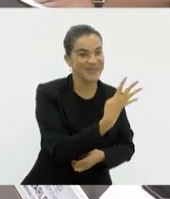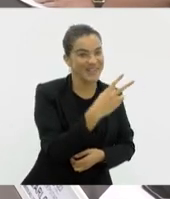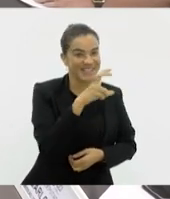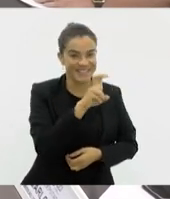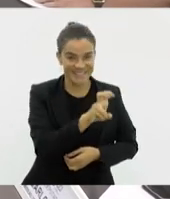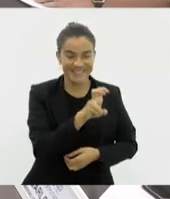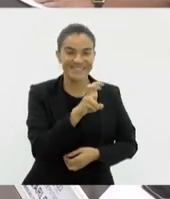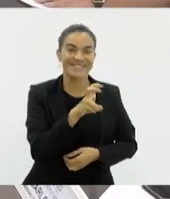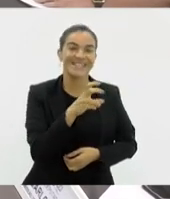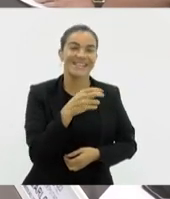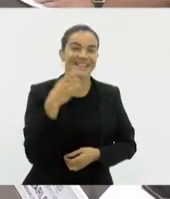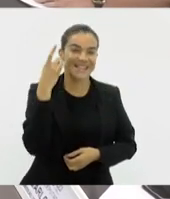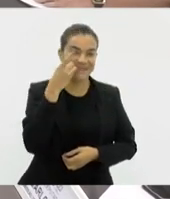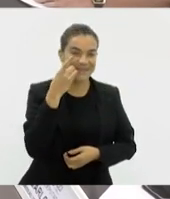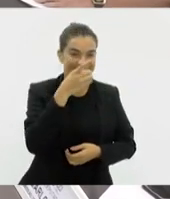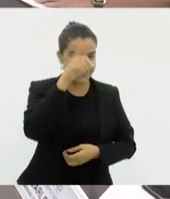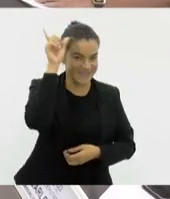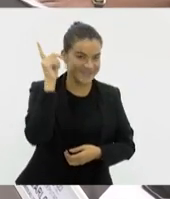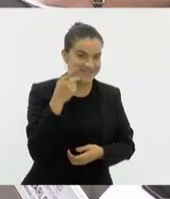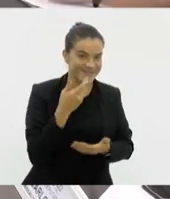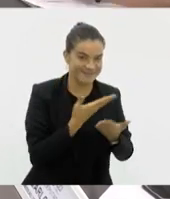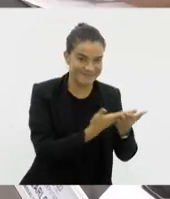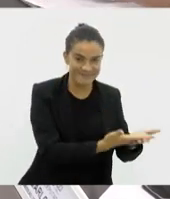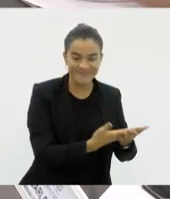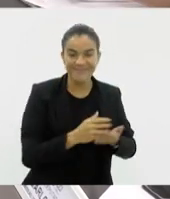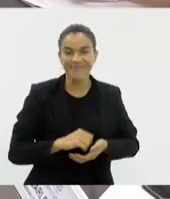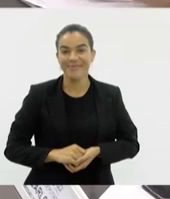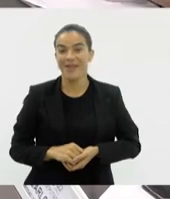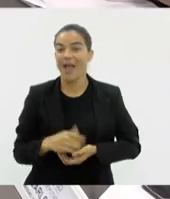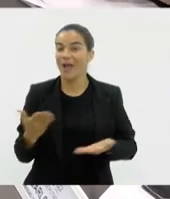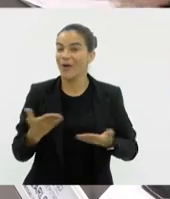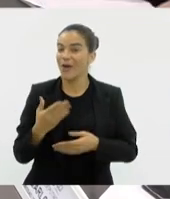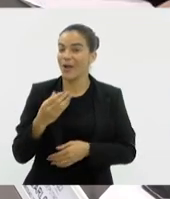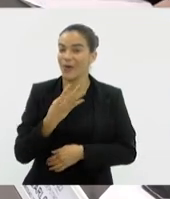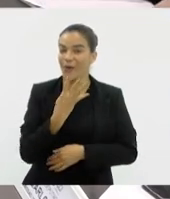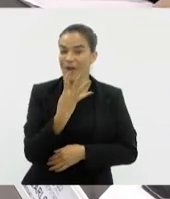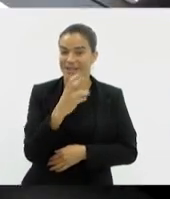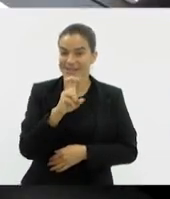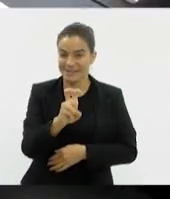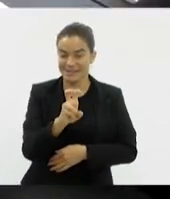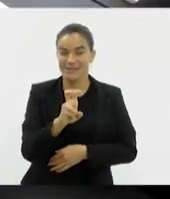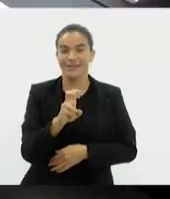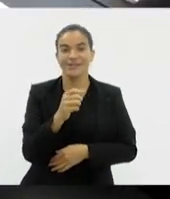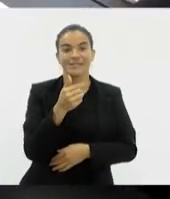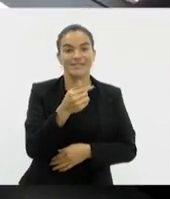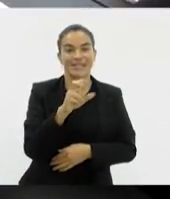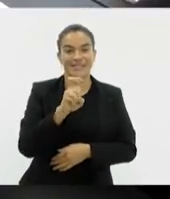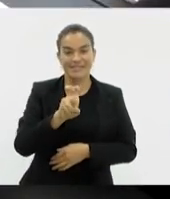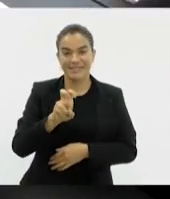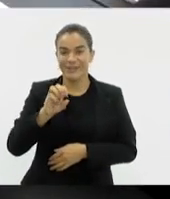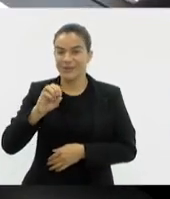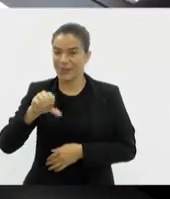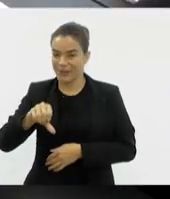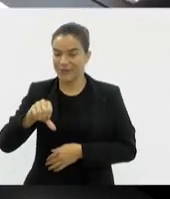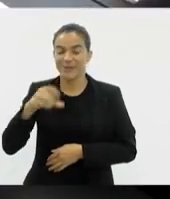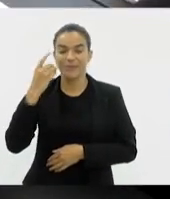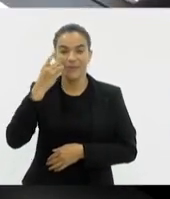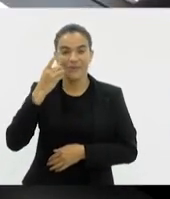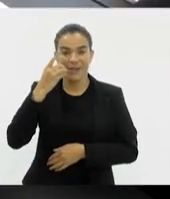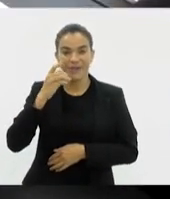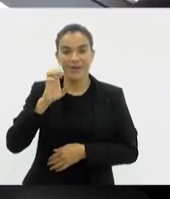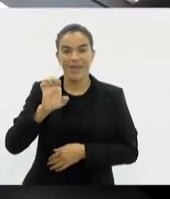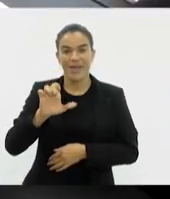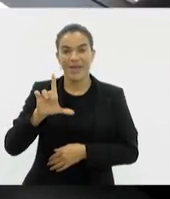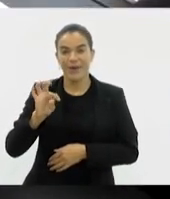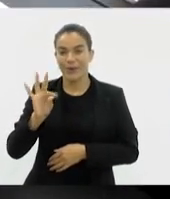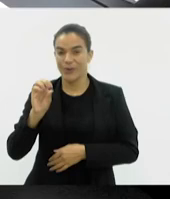eu vou chamar os trabalhos à ordem para cantar o projeto 45. É o PL 759 de 23, de autoria do deputado Elton